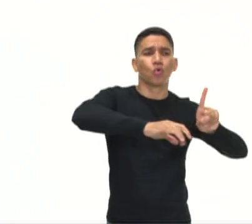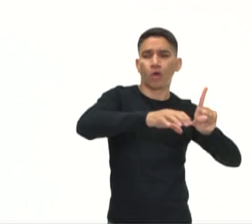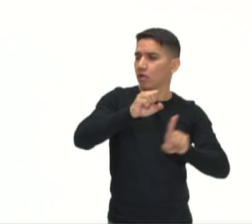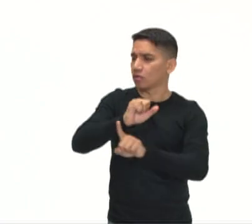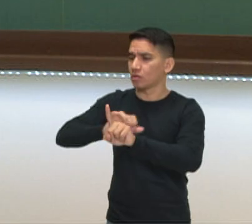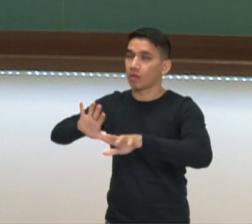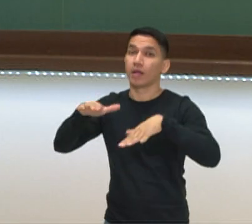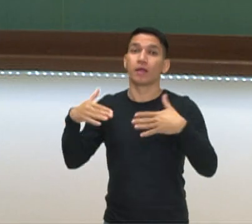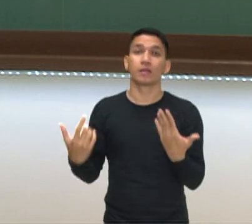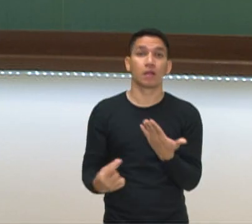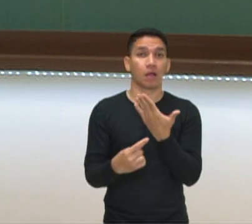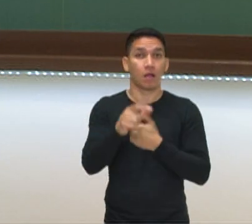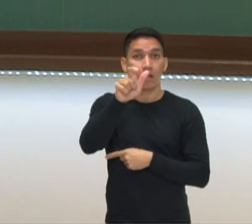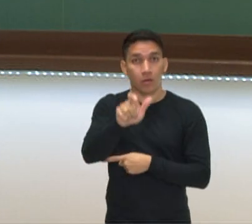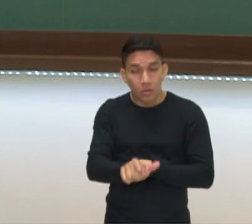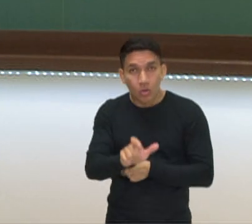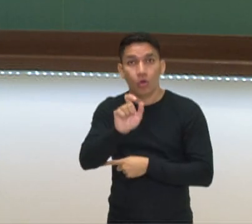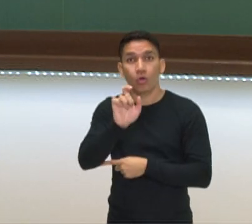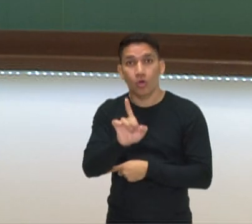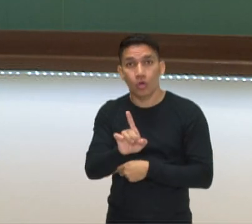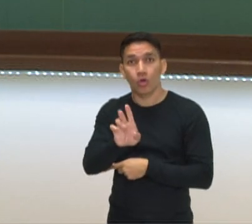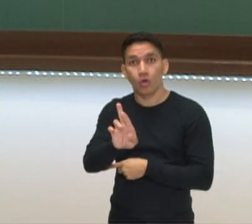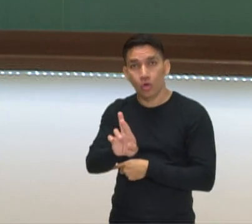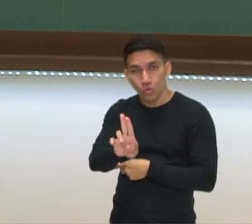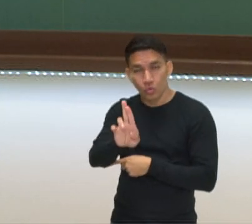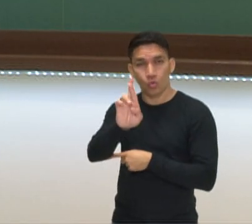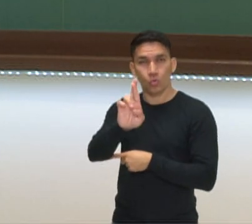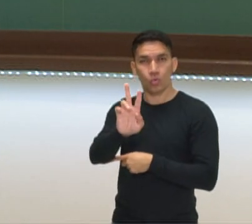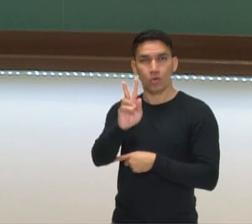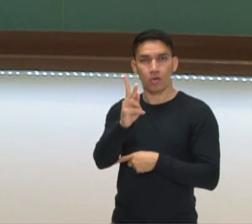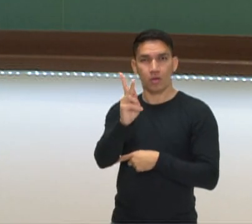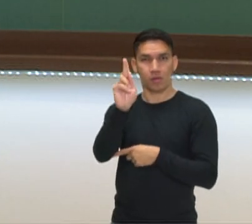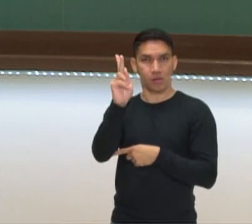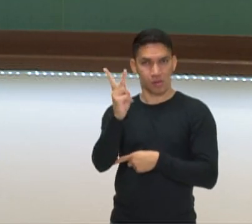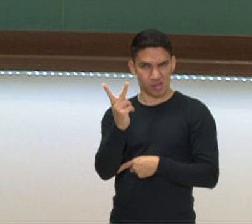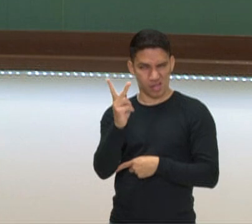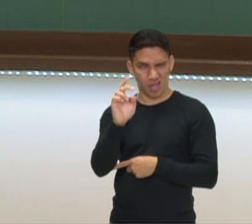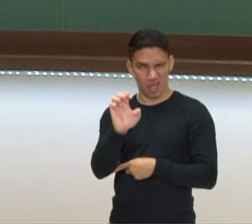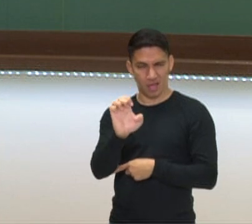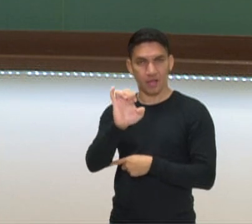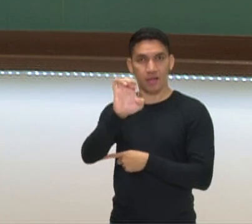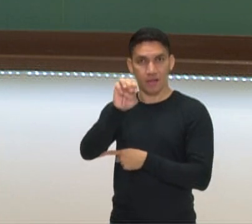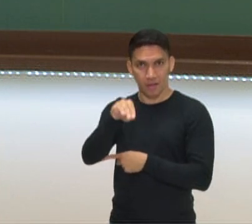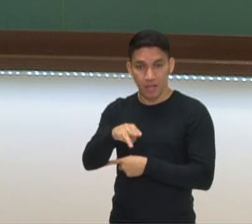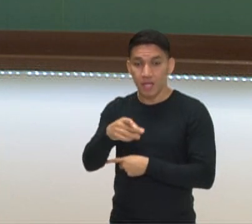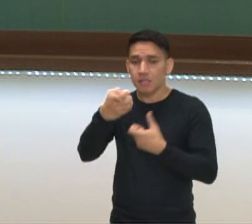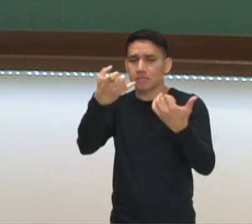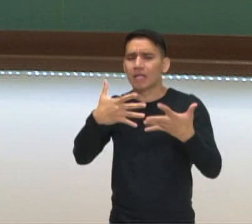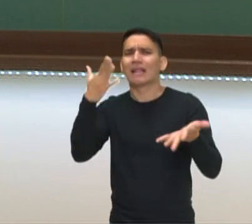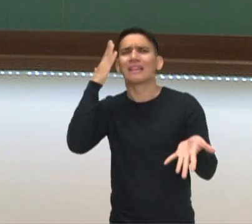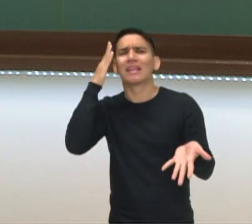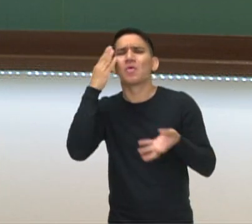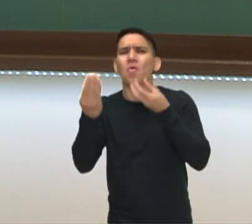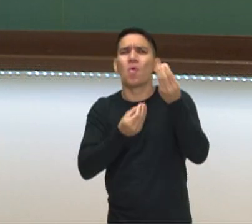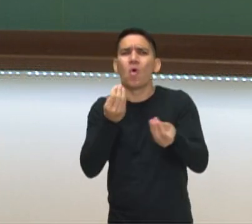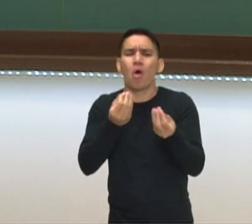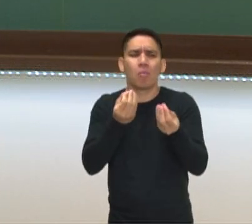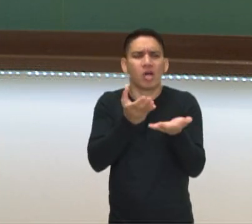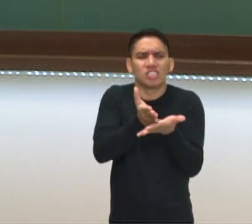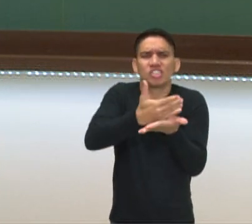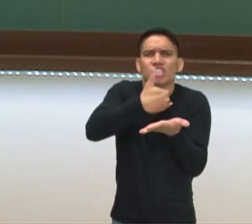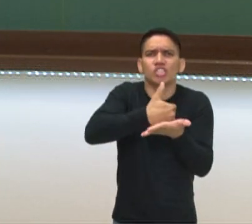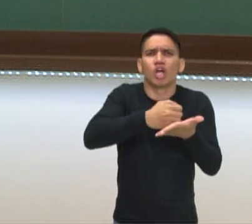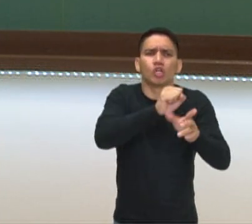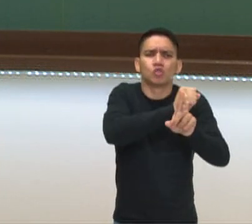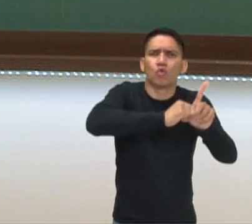Então, o Durkheim era aquele sociólogo que estava tentando entender como funcionava a divisão social do trabalho, vislumbrando